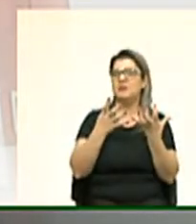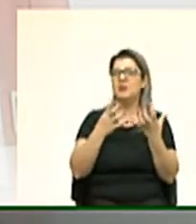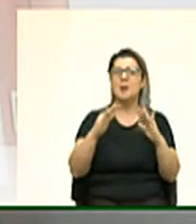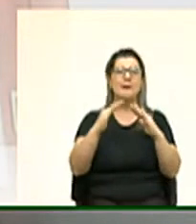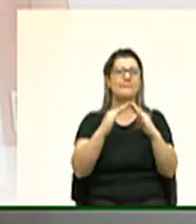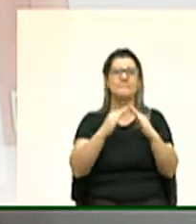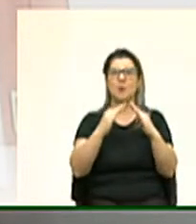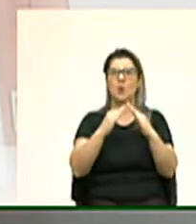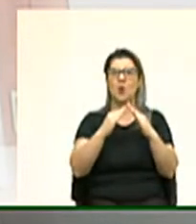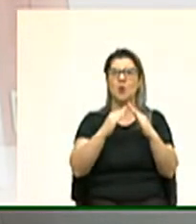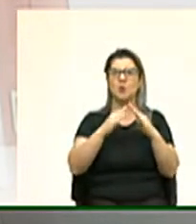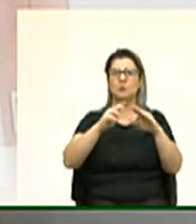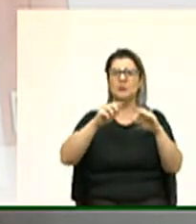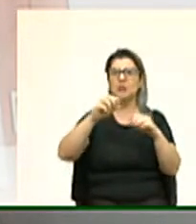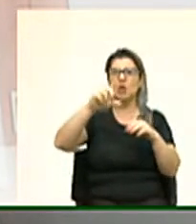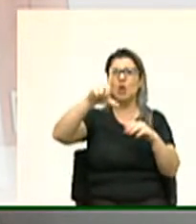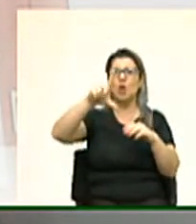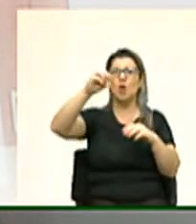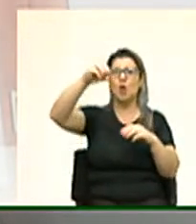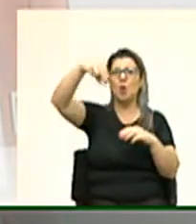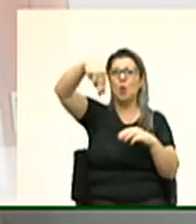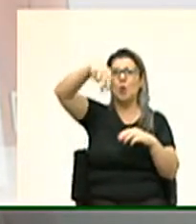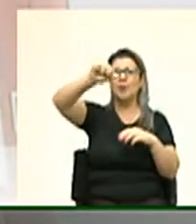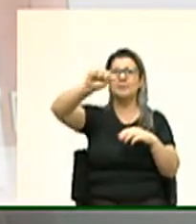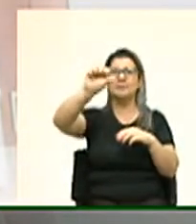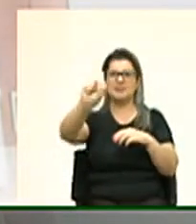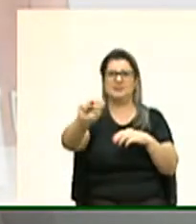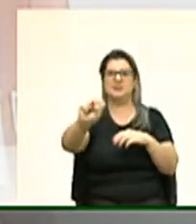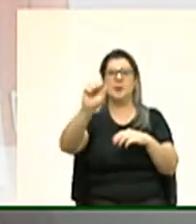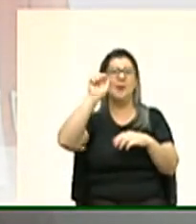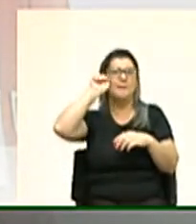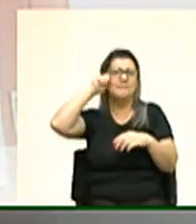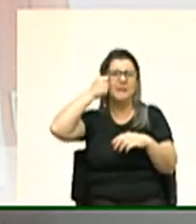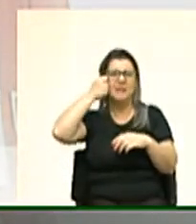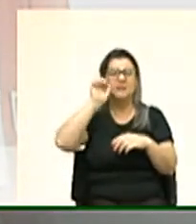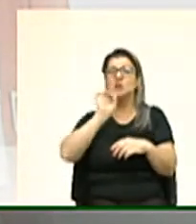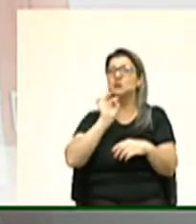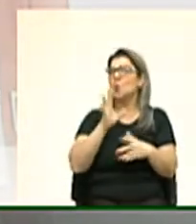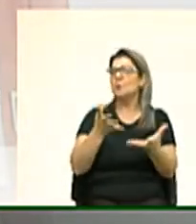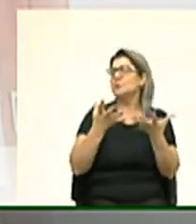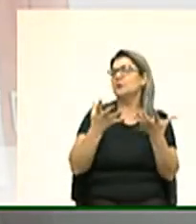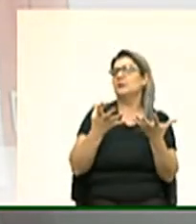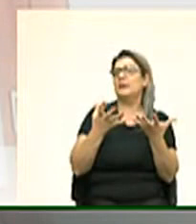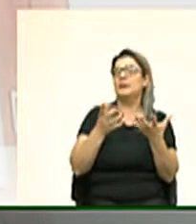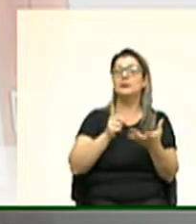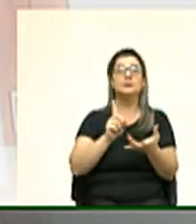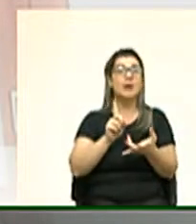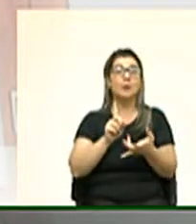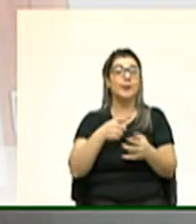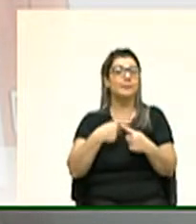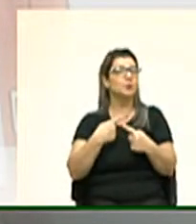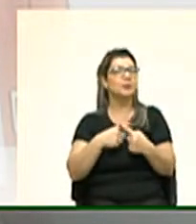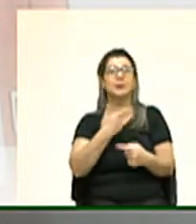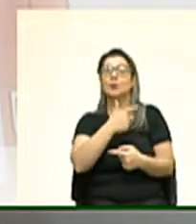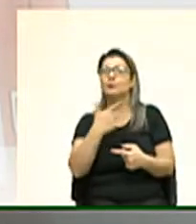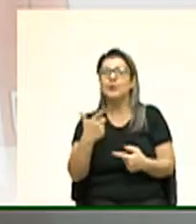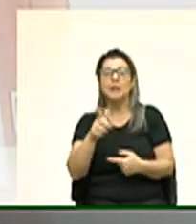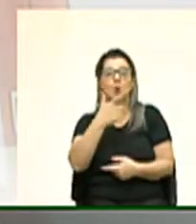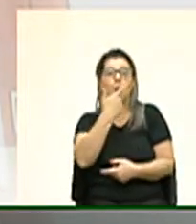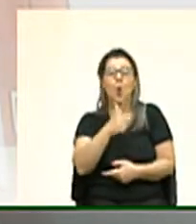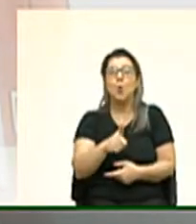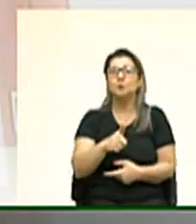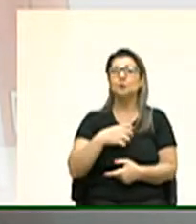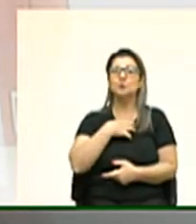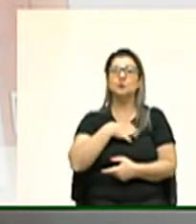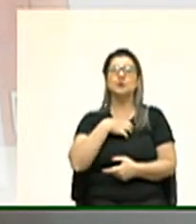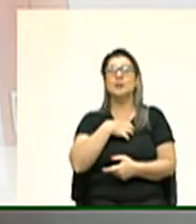divertido. Fazem isso porque não tem outra alternativa, não tem outra possibilidade. E o que é